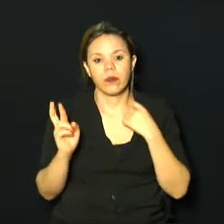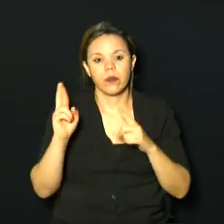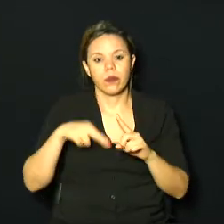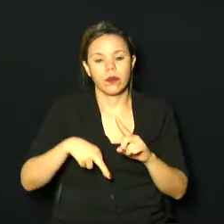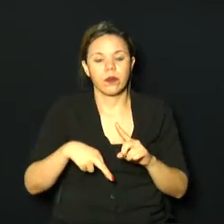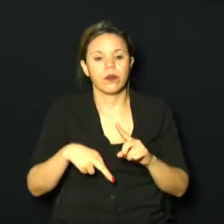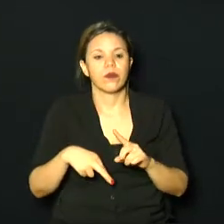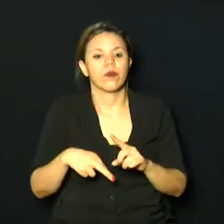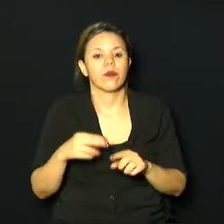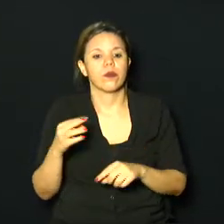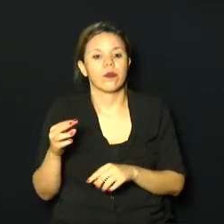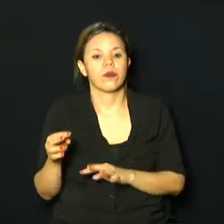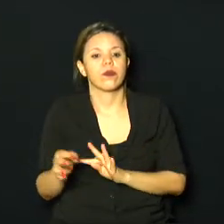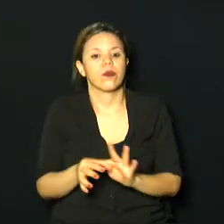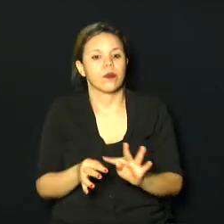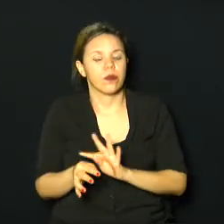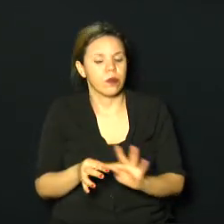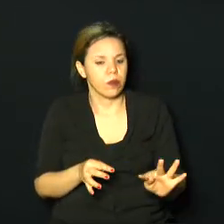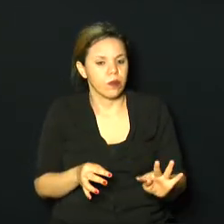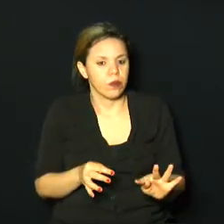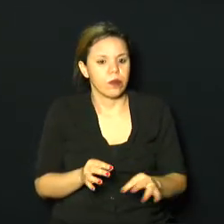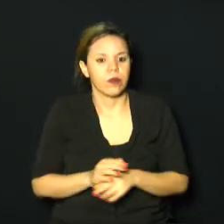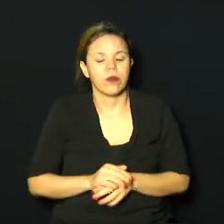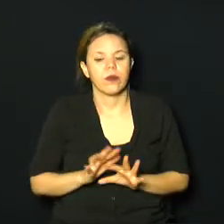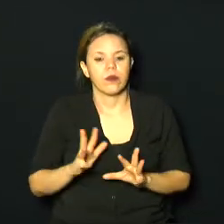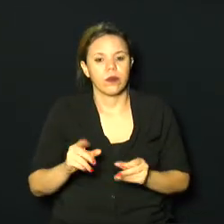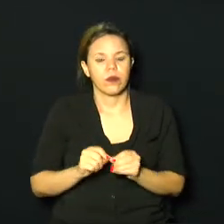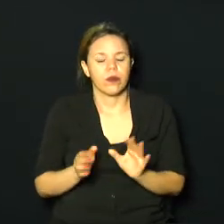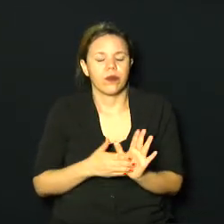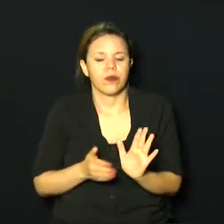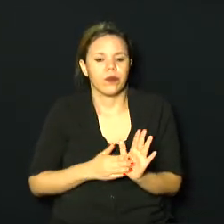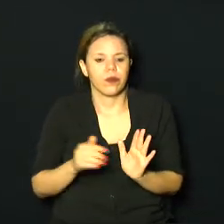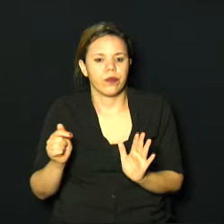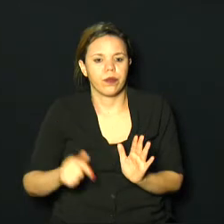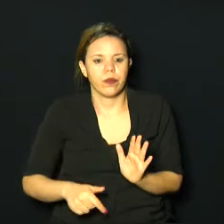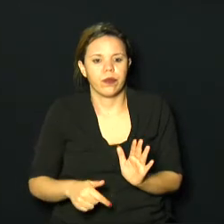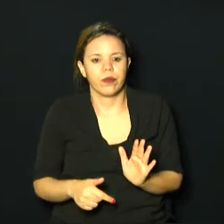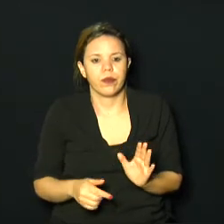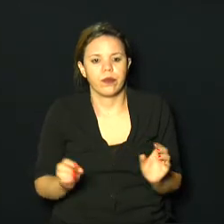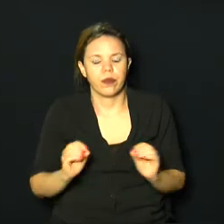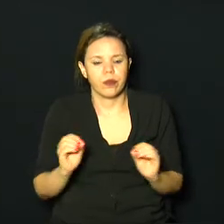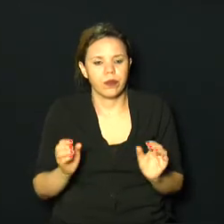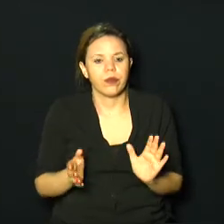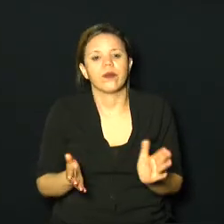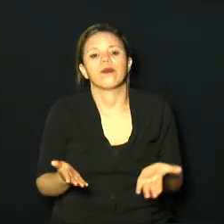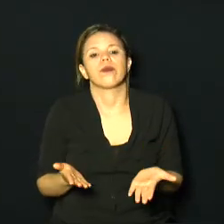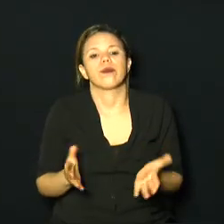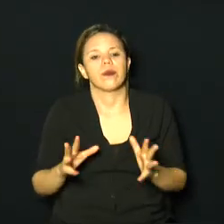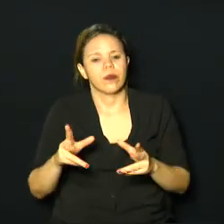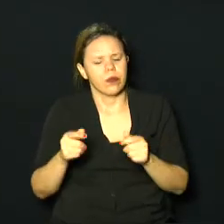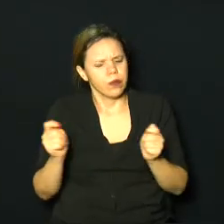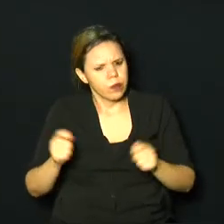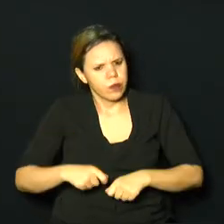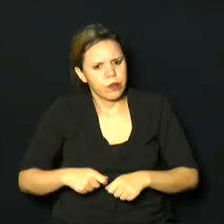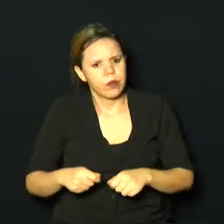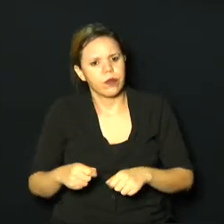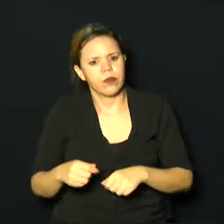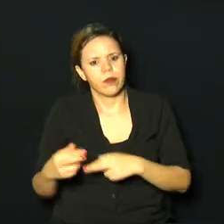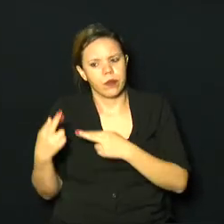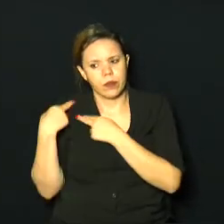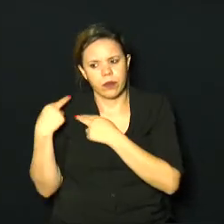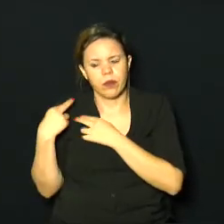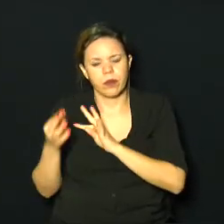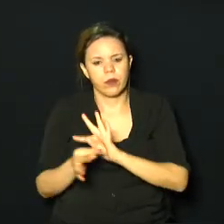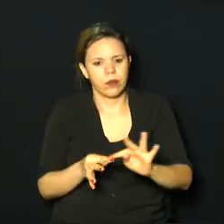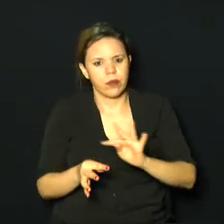o Conselho Tutelar, e tudo que for proposto aqui, todas as propostas de competência do Conselho Tutelar, eu